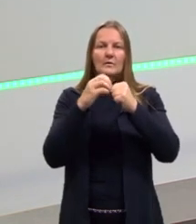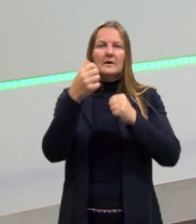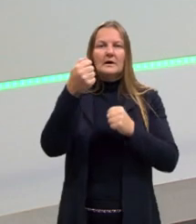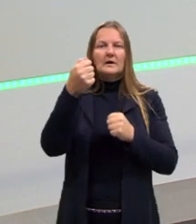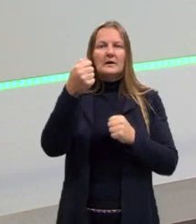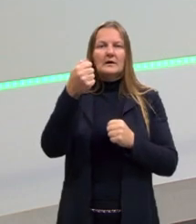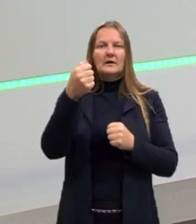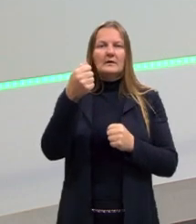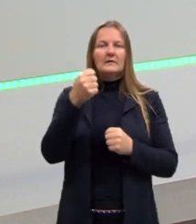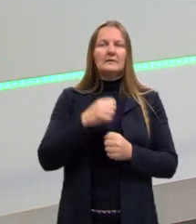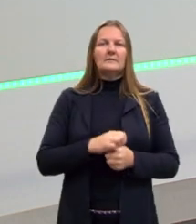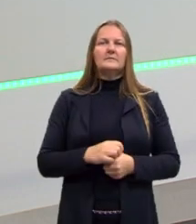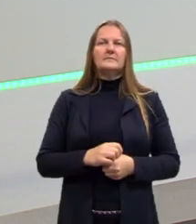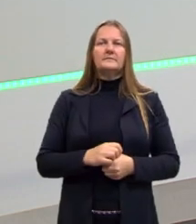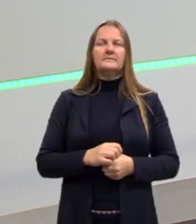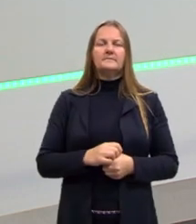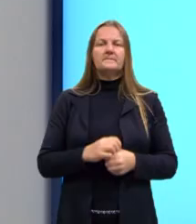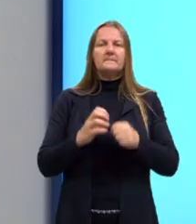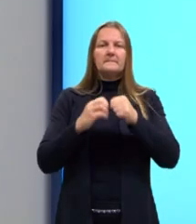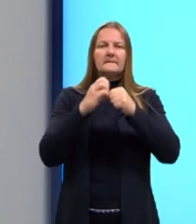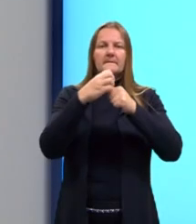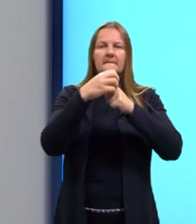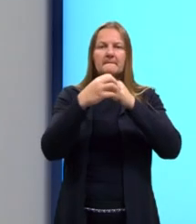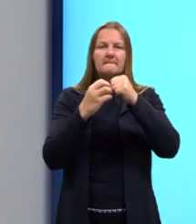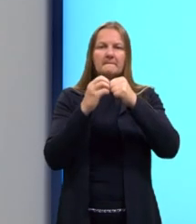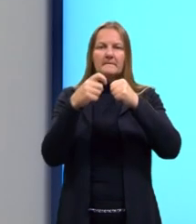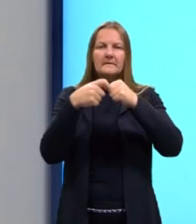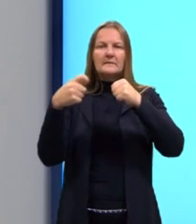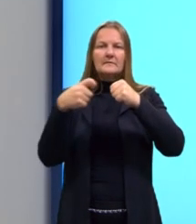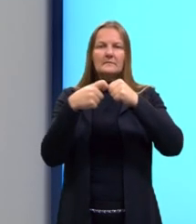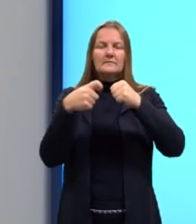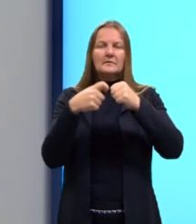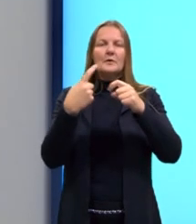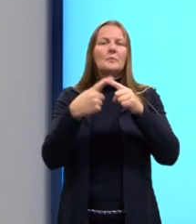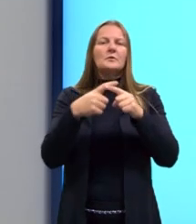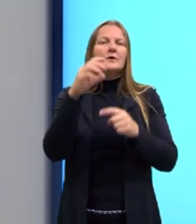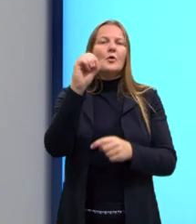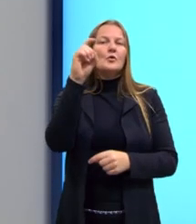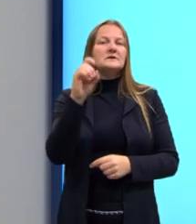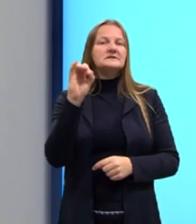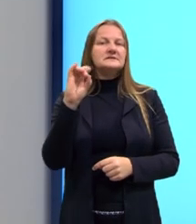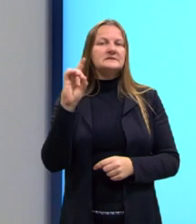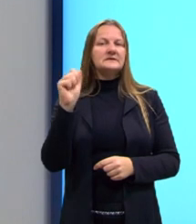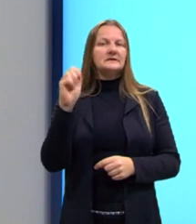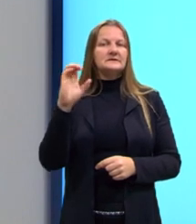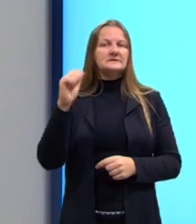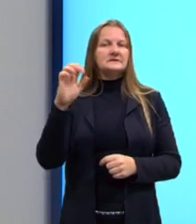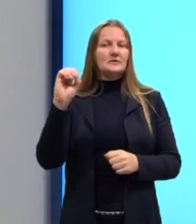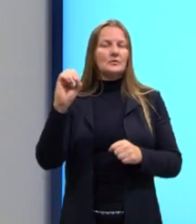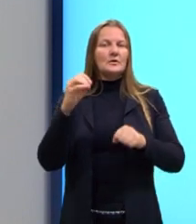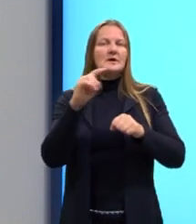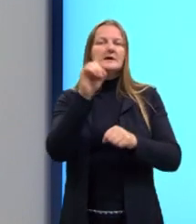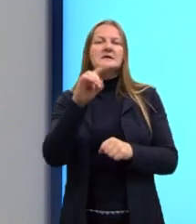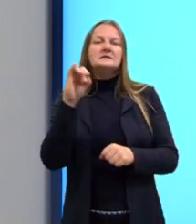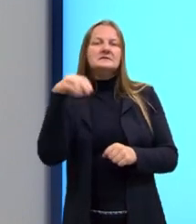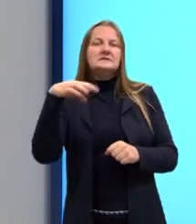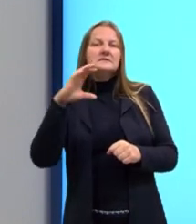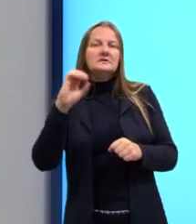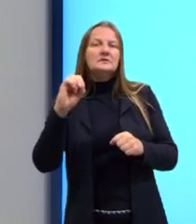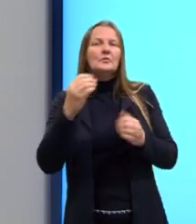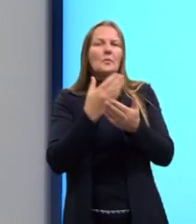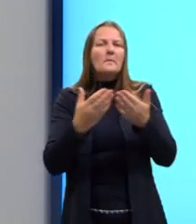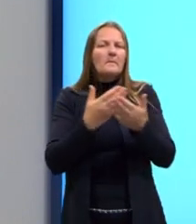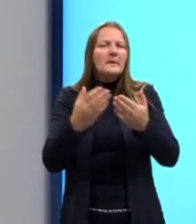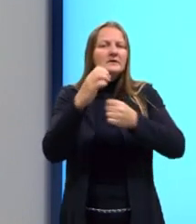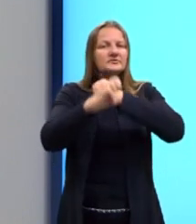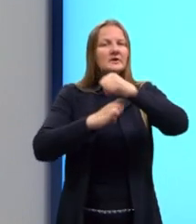outra duas vogais semi-reação de oxidação Por que que a oxidação porque o 5 ele tem toda a questão de